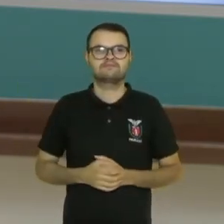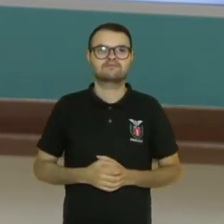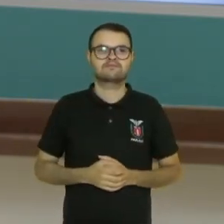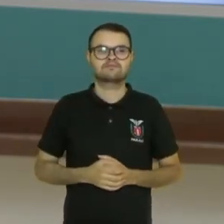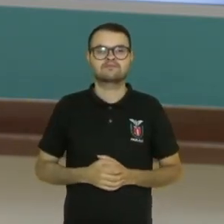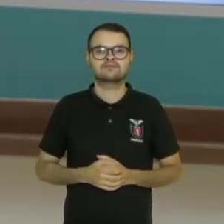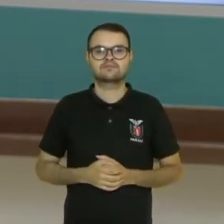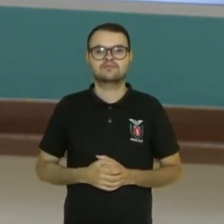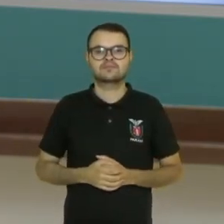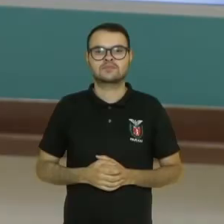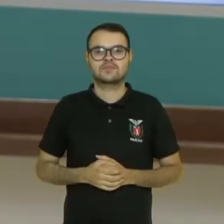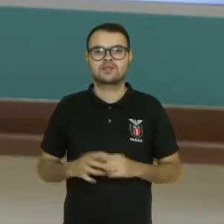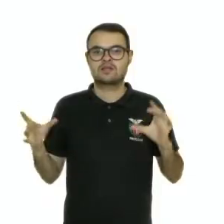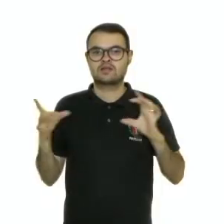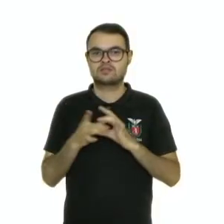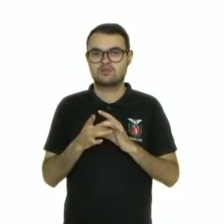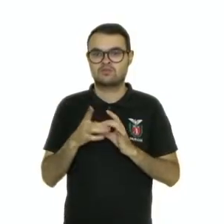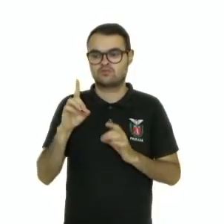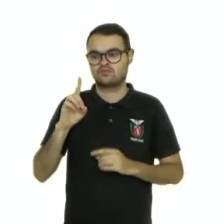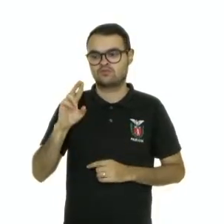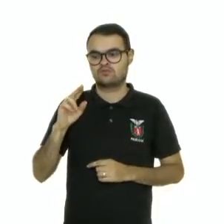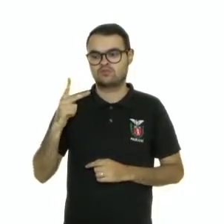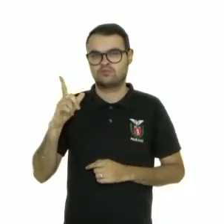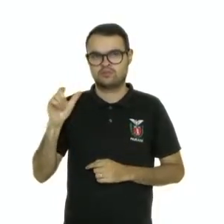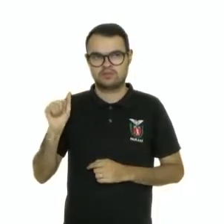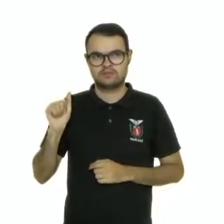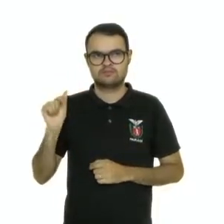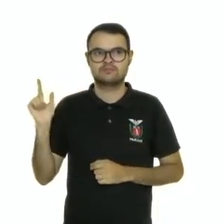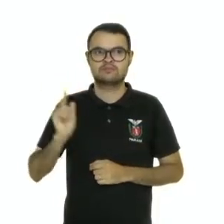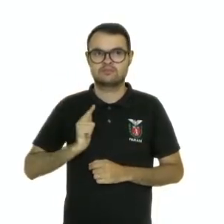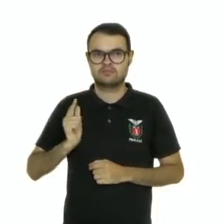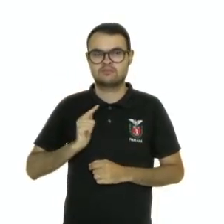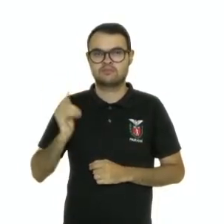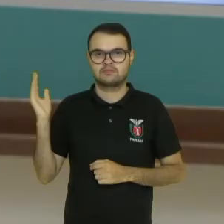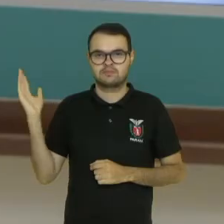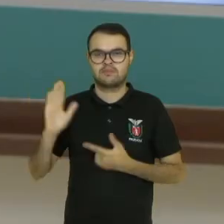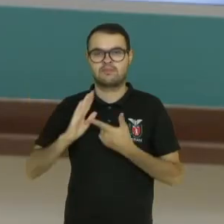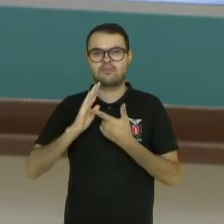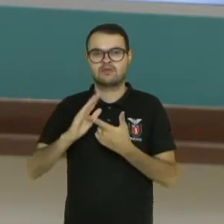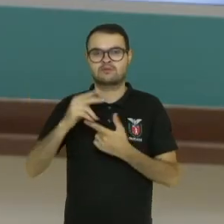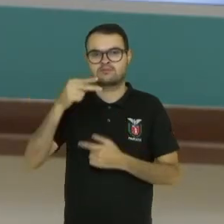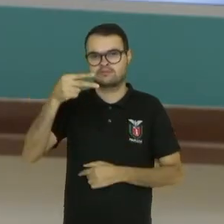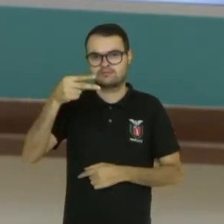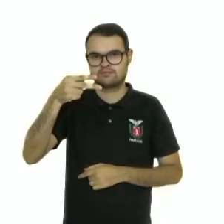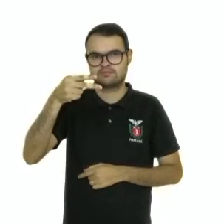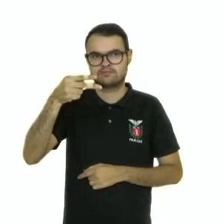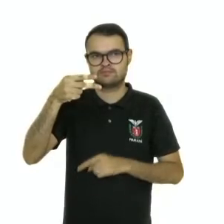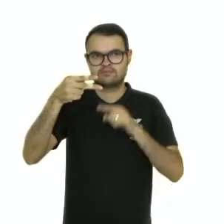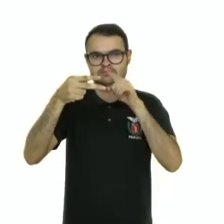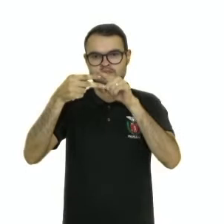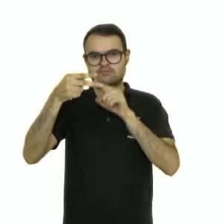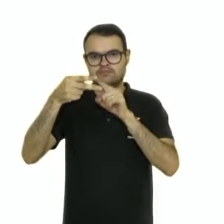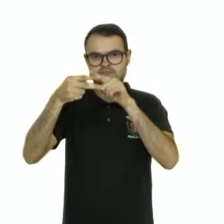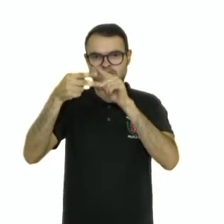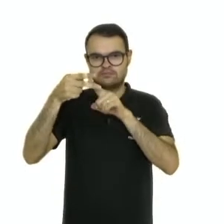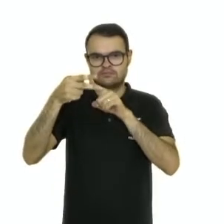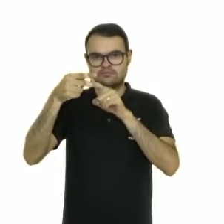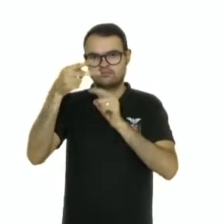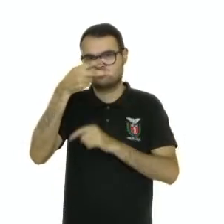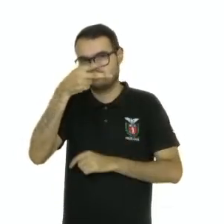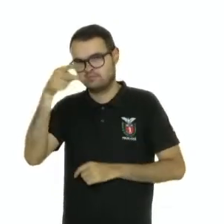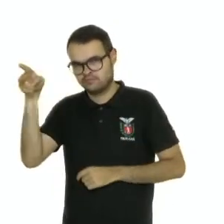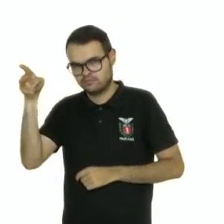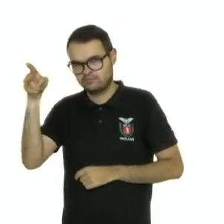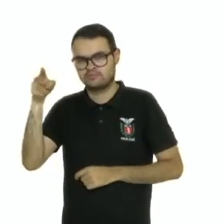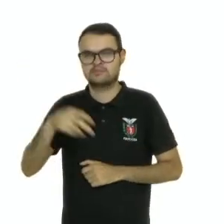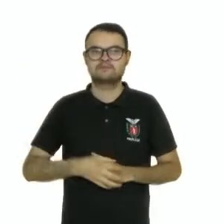Ligação dupla entre 2 átomos de carbono, a gente está mostrando aqui, né, na fórmula estrutural com 2 tracinhos, um